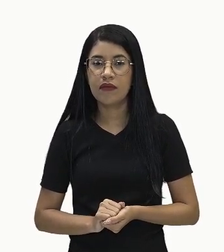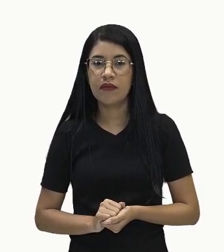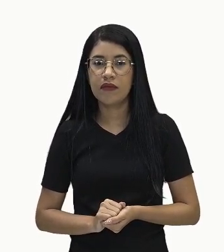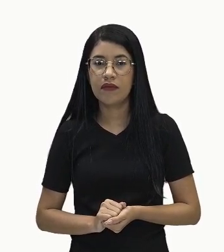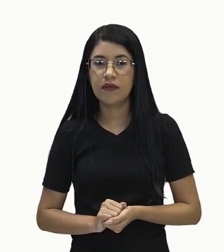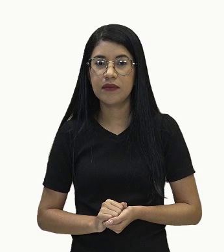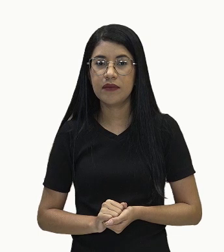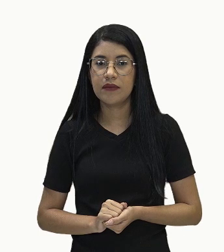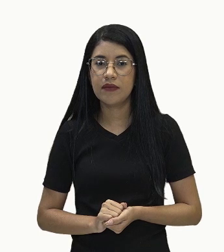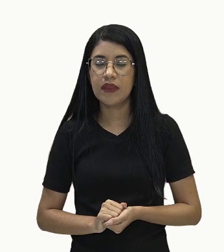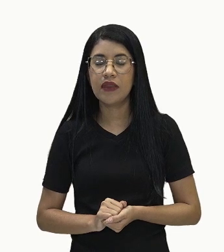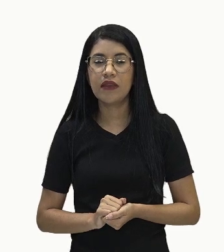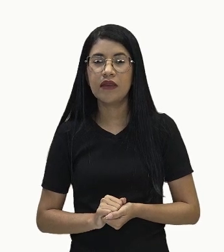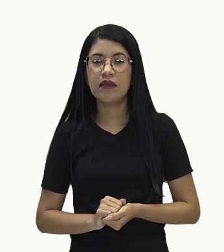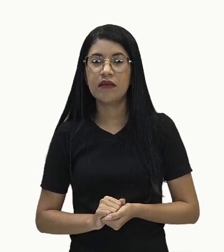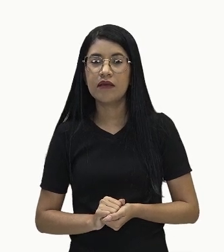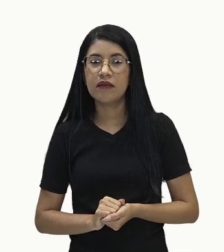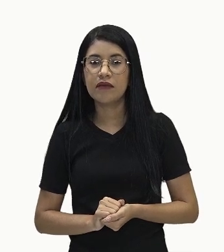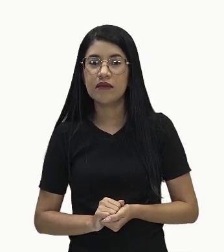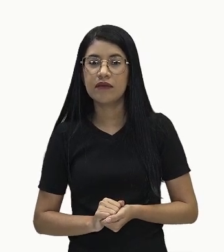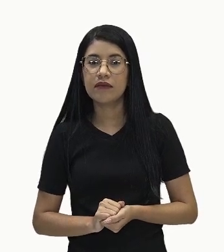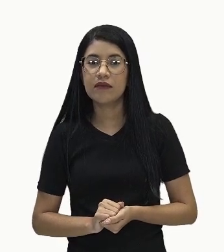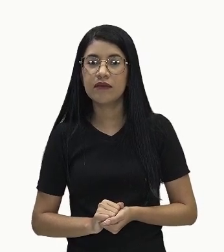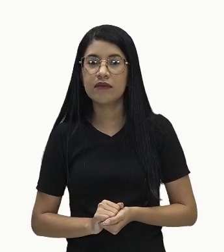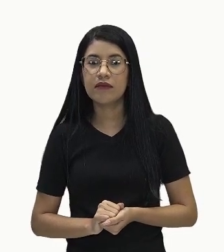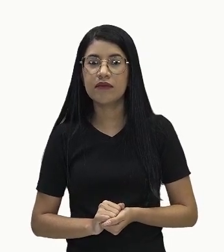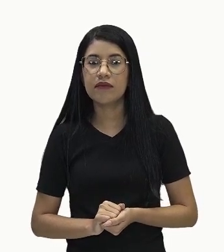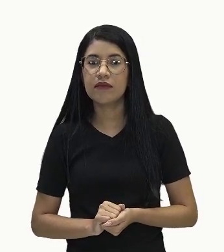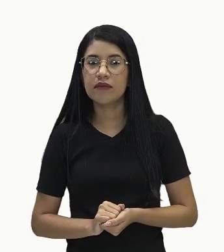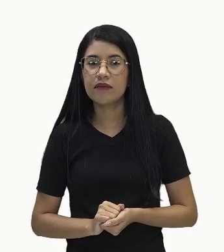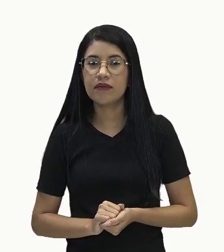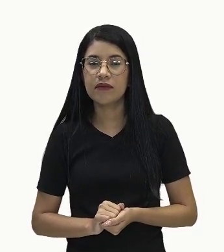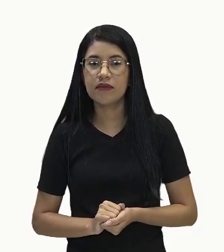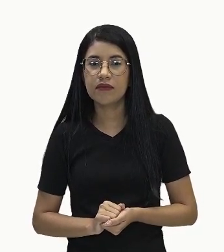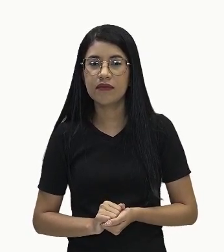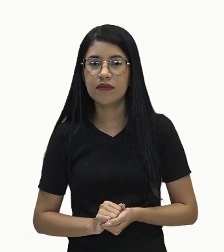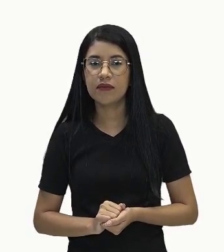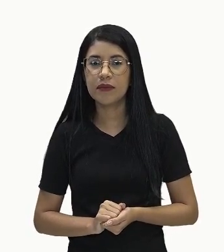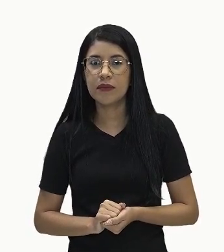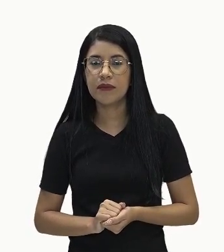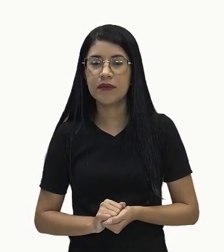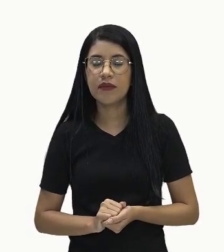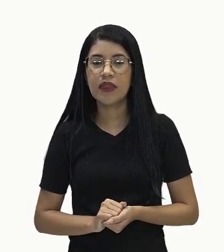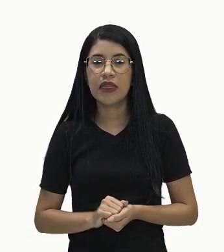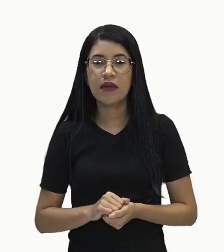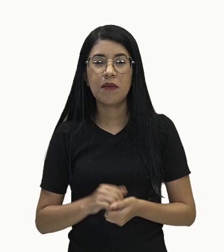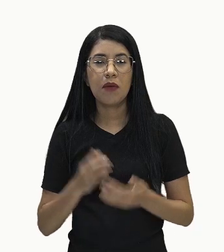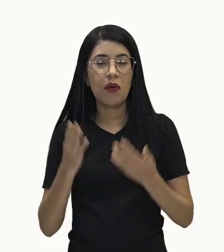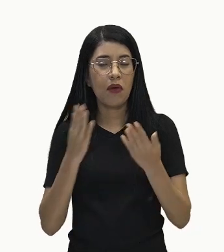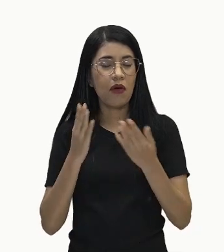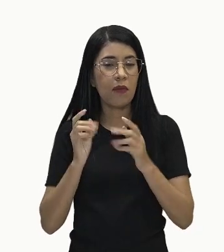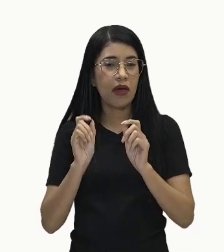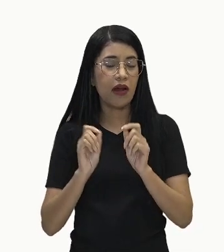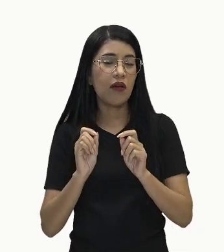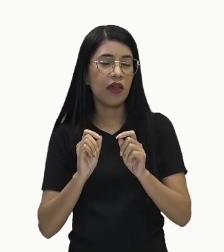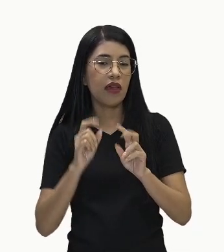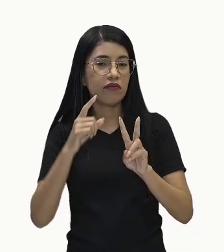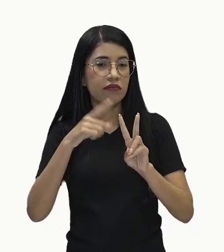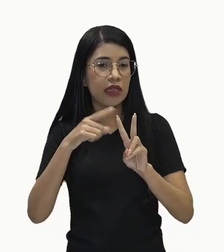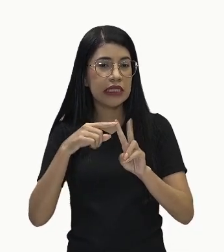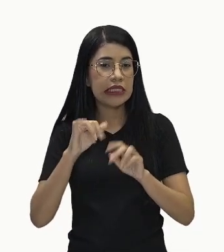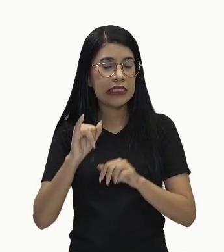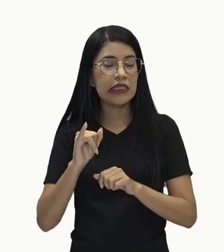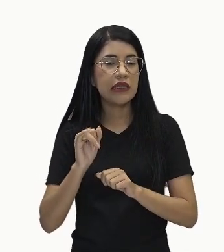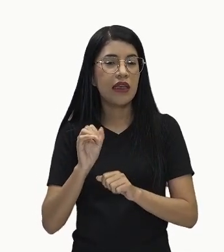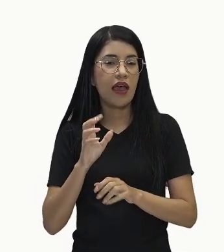essa parte aqui, né? Nós temos aqui, né? Podemos comparar o nosso desvio padrão, que é aproximadamente 3,16,